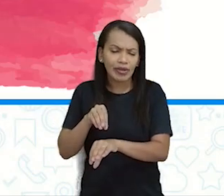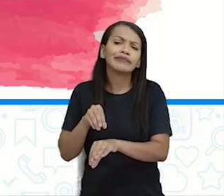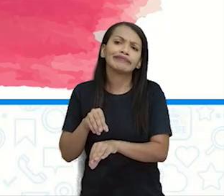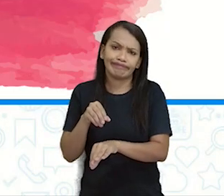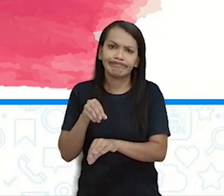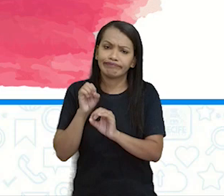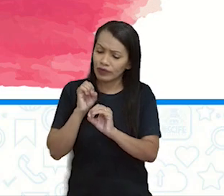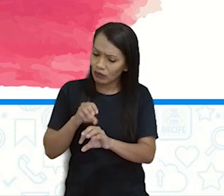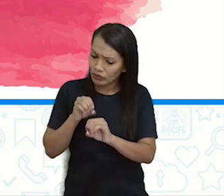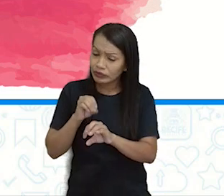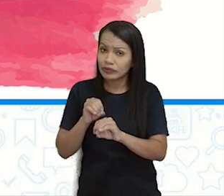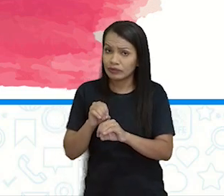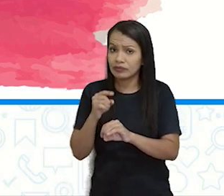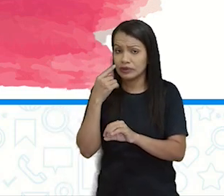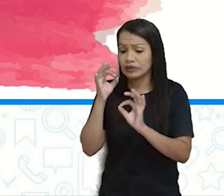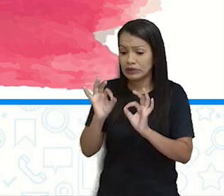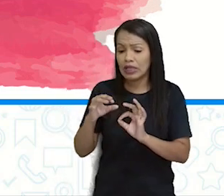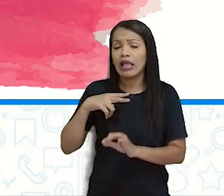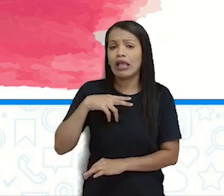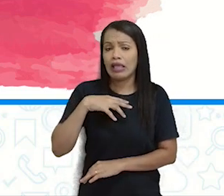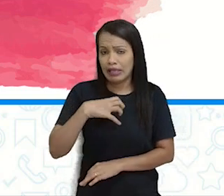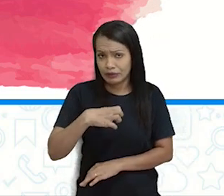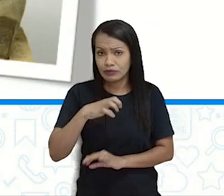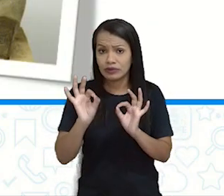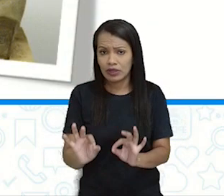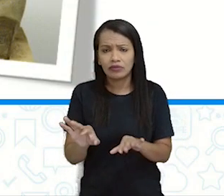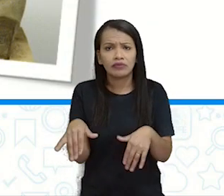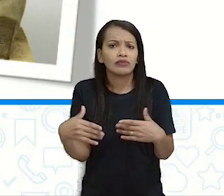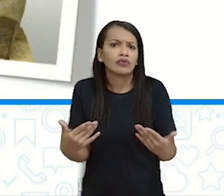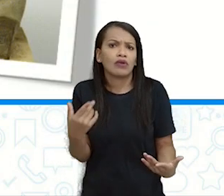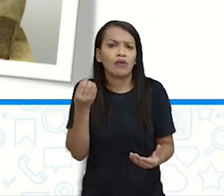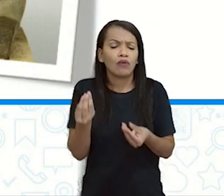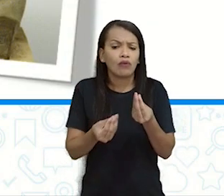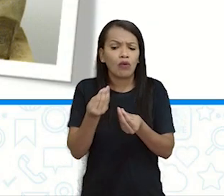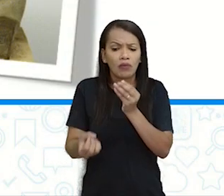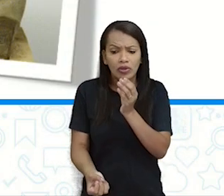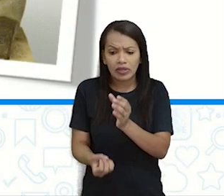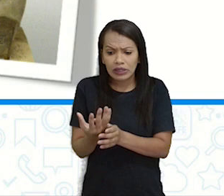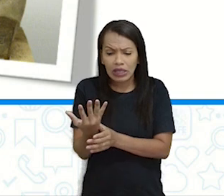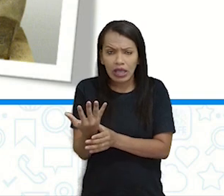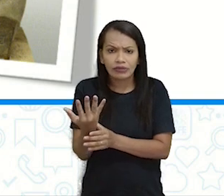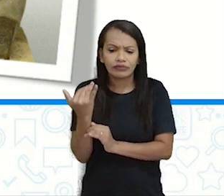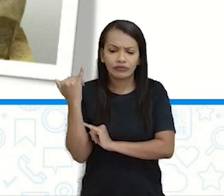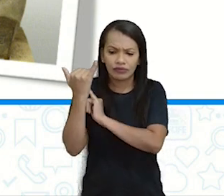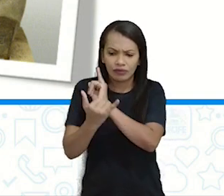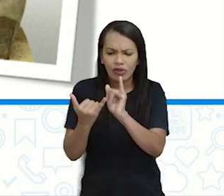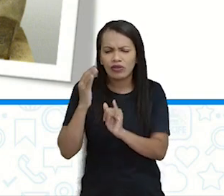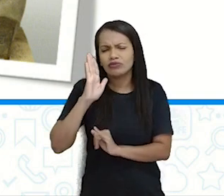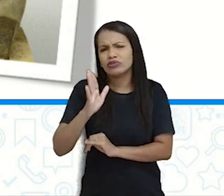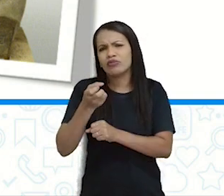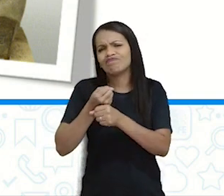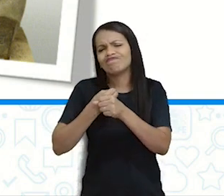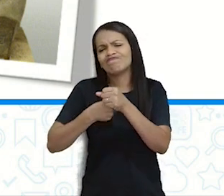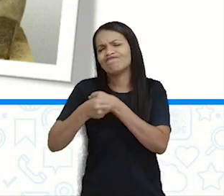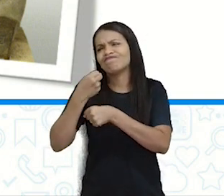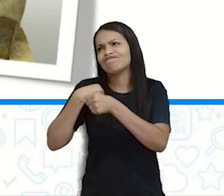um ensinamento ético. E em que época que surgiu a fábula? Ela surgiu há muito tempo,